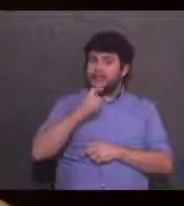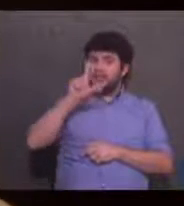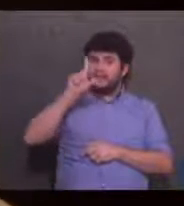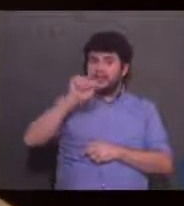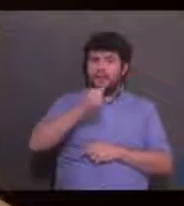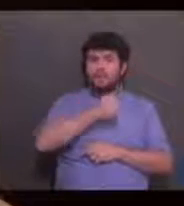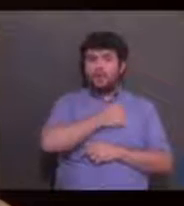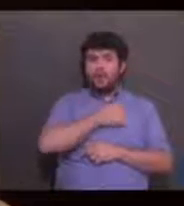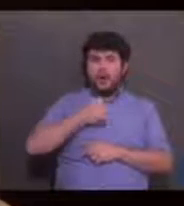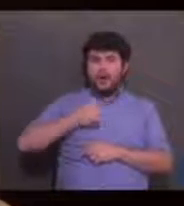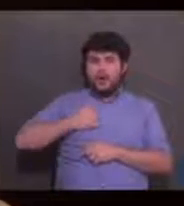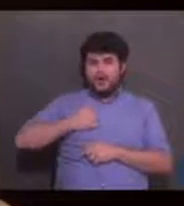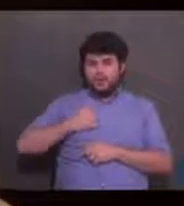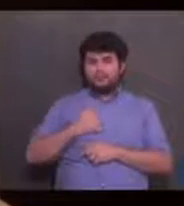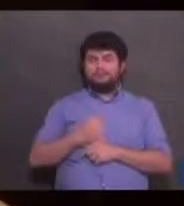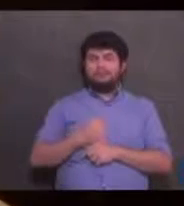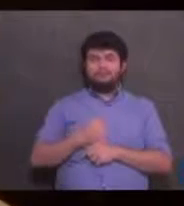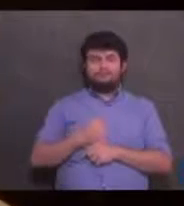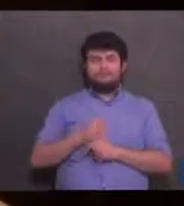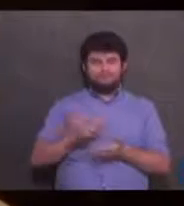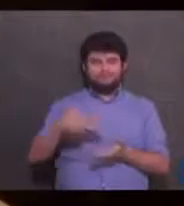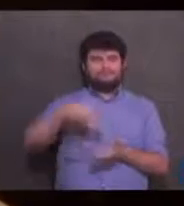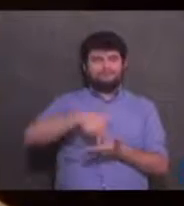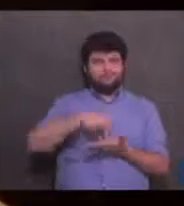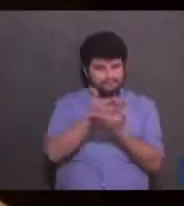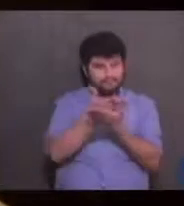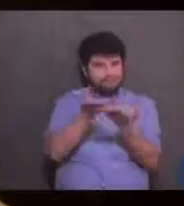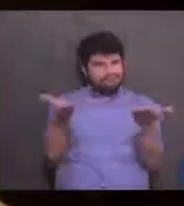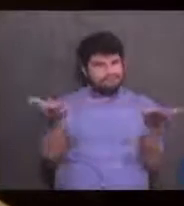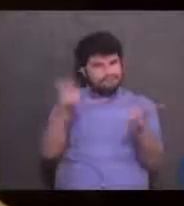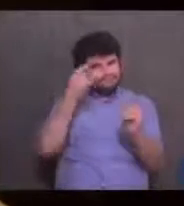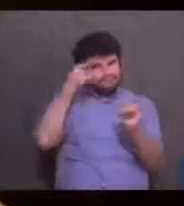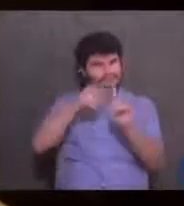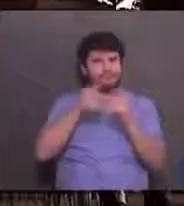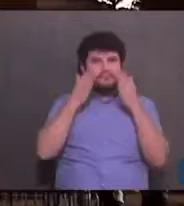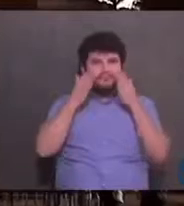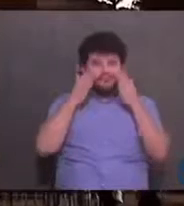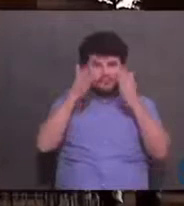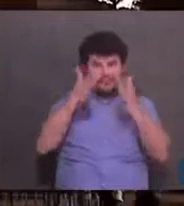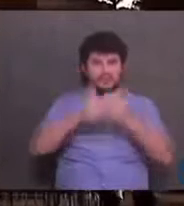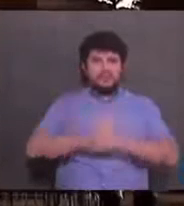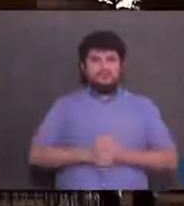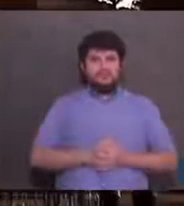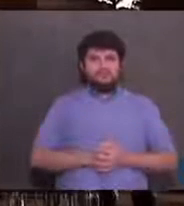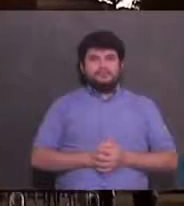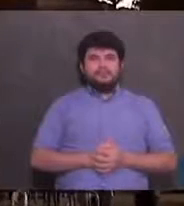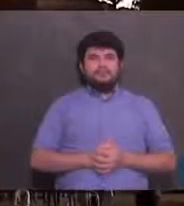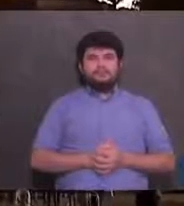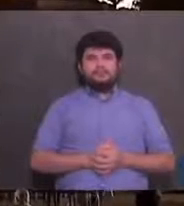polaco. Coloquemo-nos de pé para o escutar.